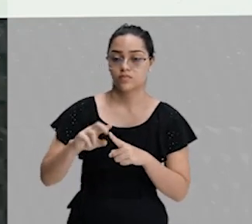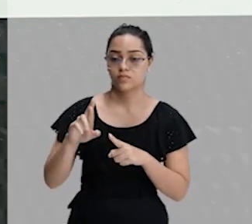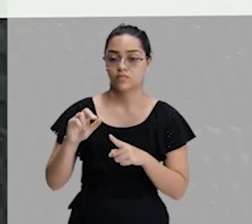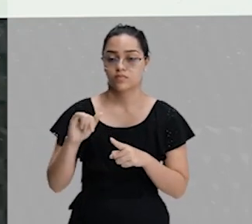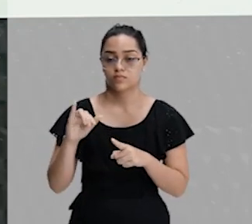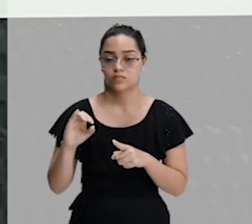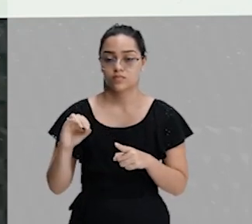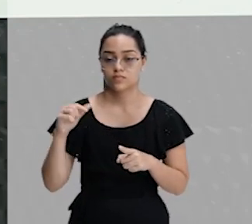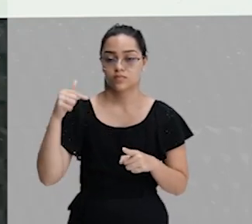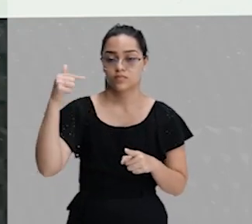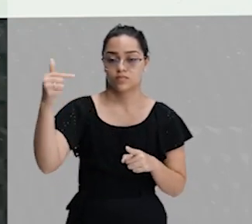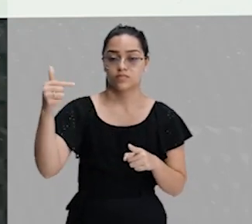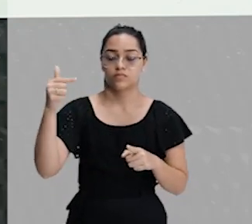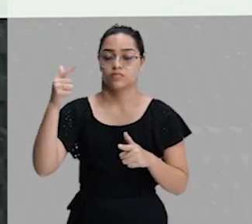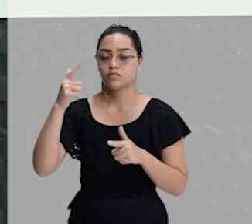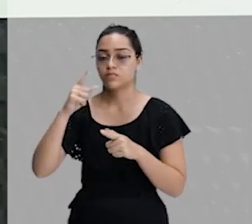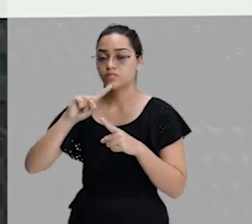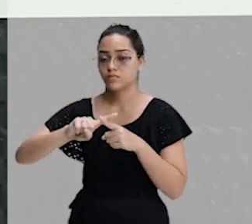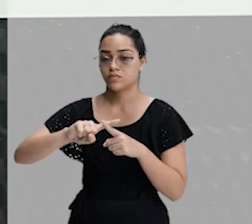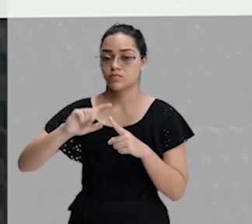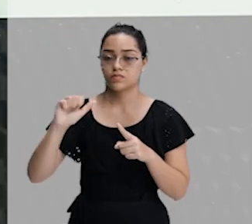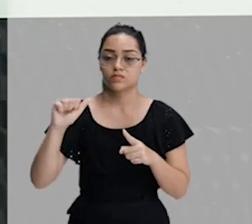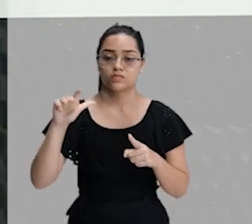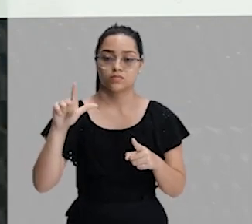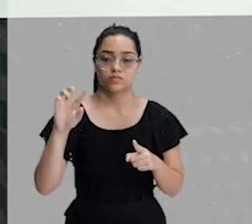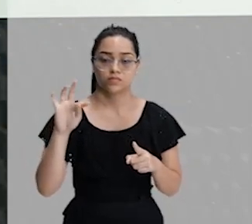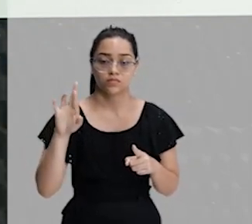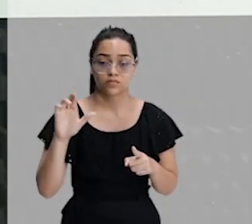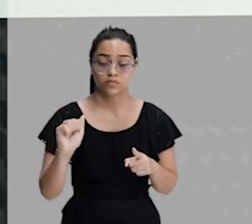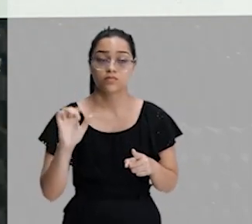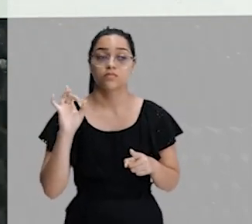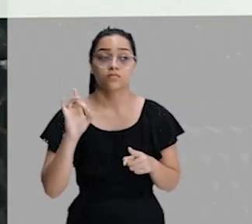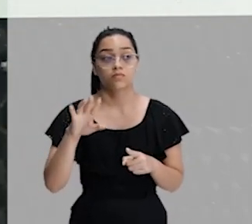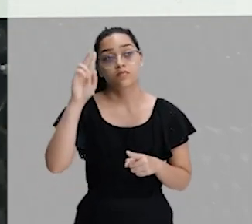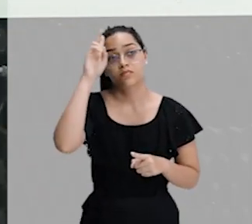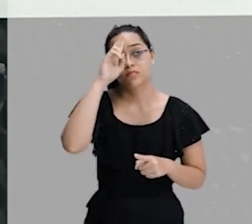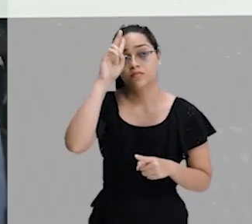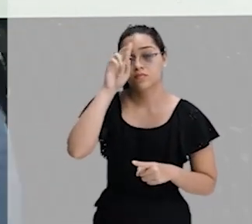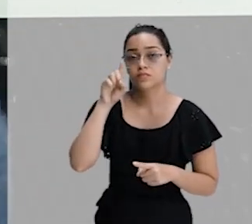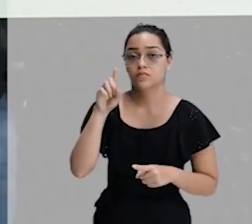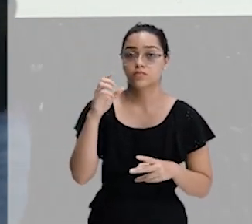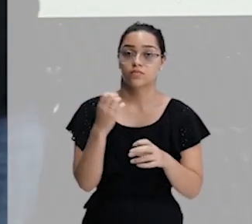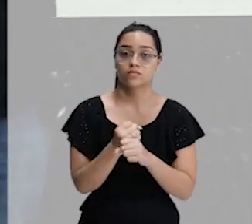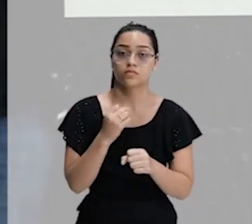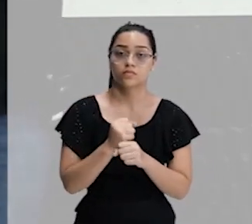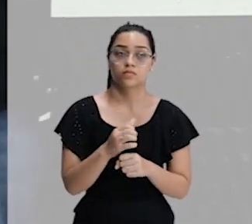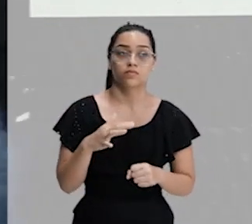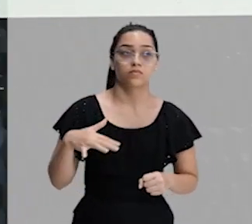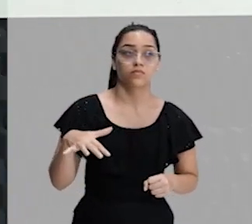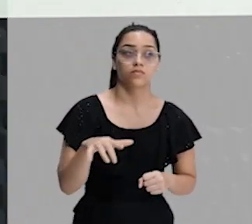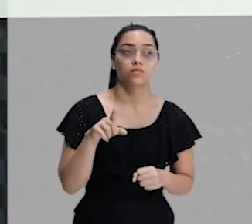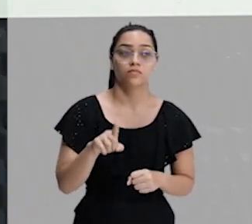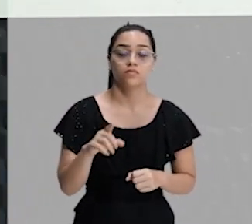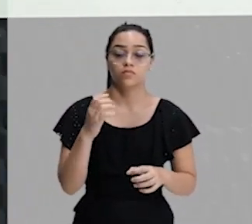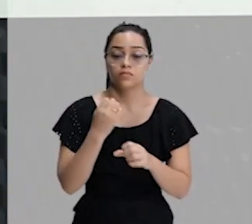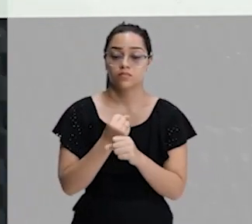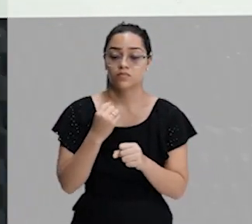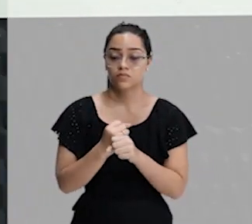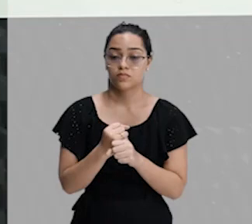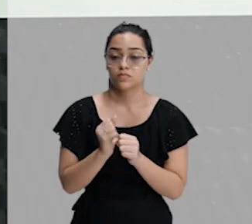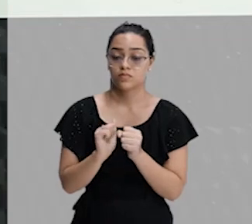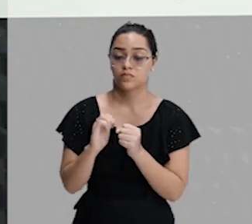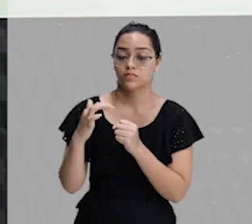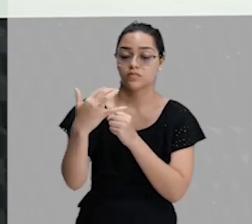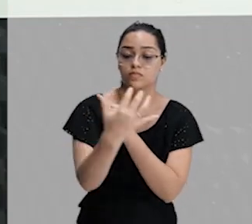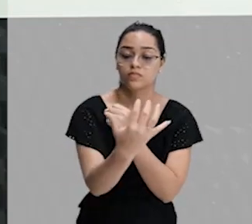raio ao quadrado, multiplicado pela altura. Pessoal, só lembrando, quando você calcula a área, você está calculando a